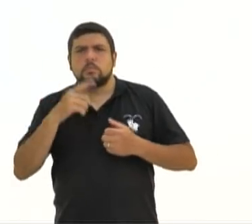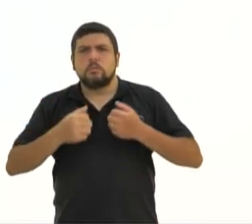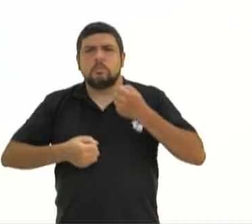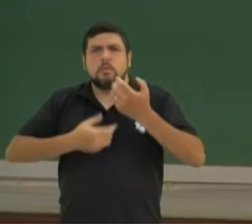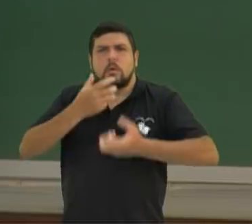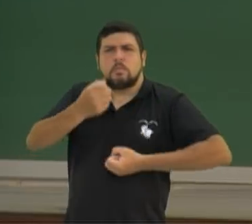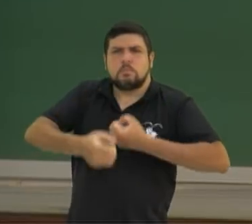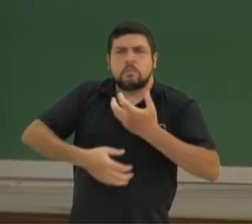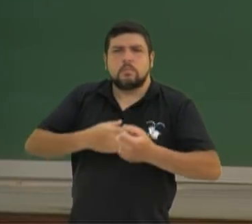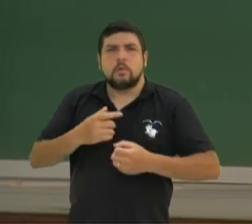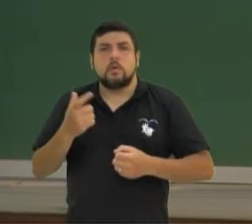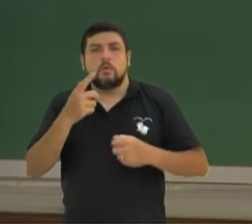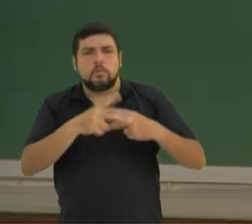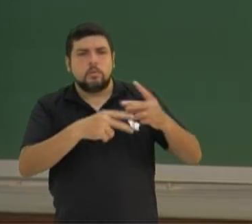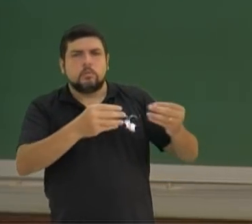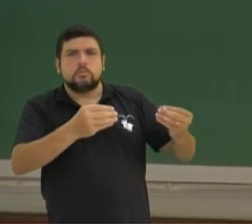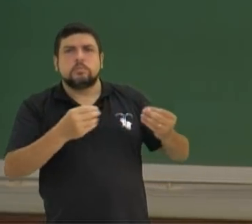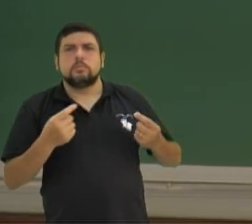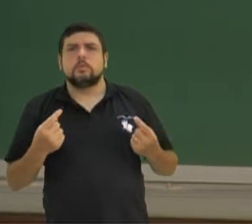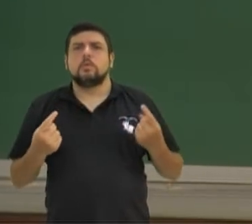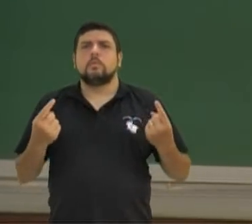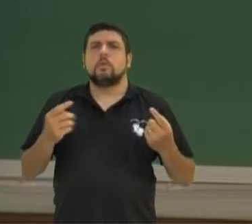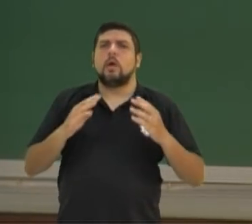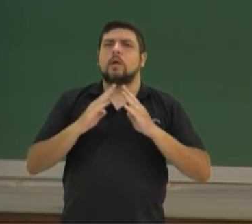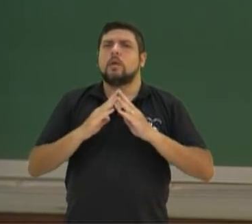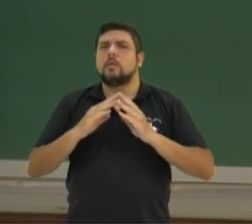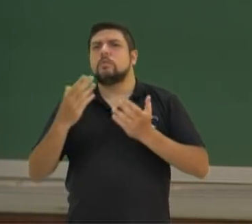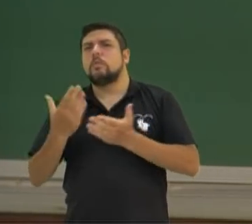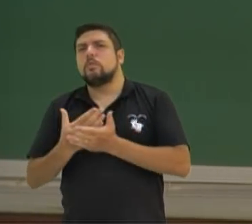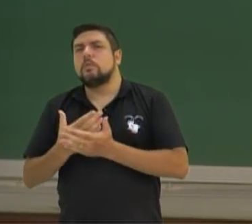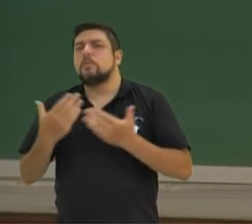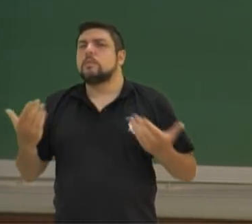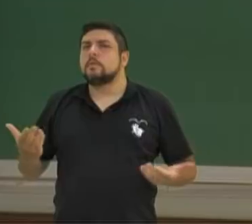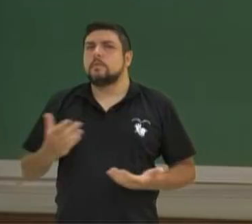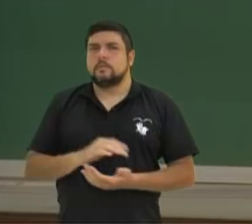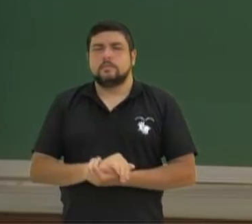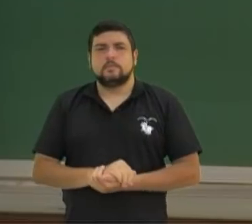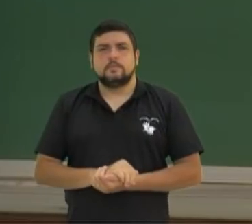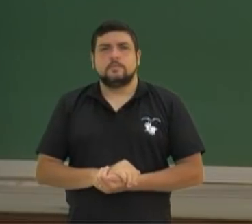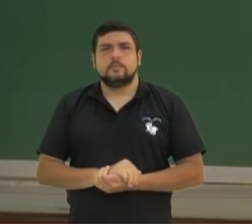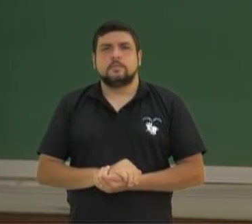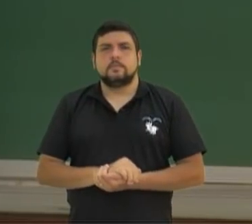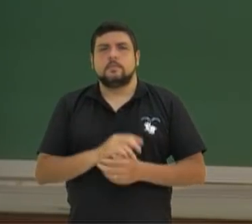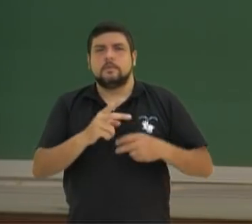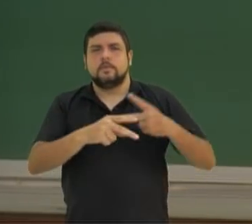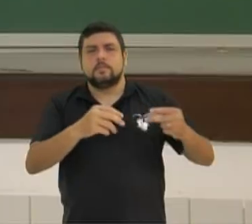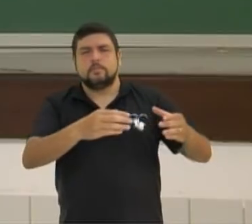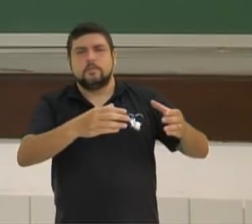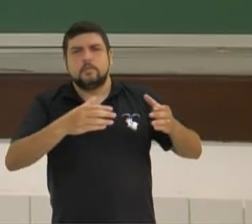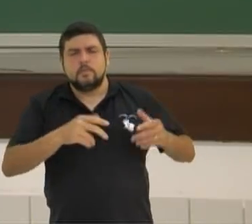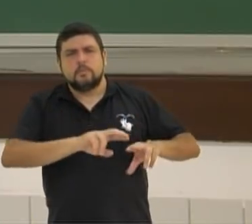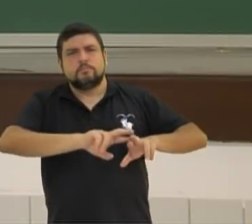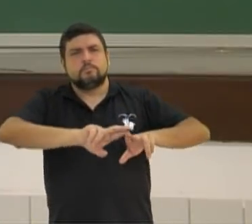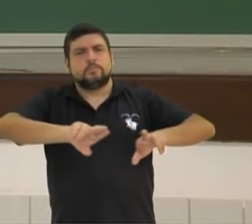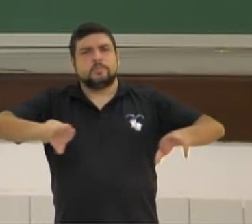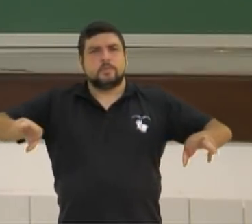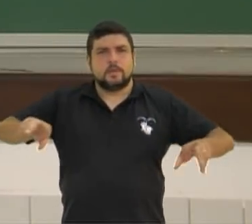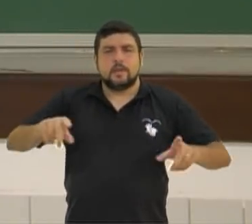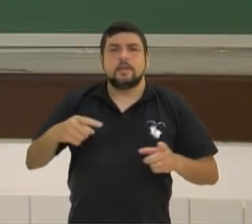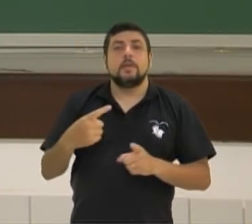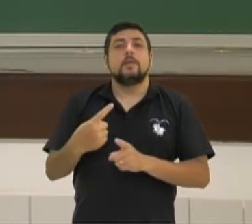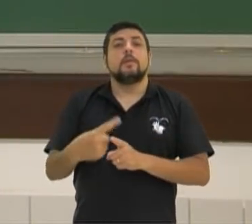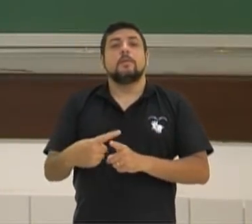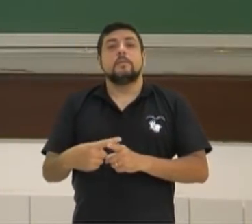ela luta pelo direito de falarem com ela? Pensa aí, qual será que é a luta da